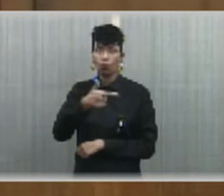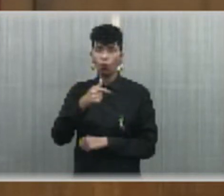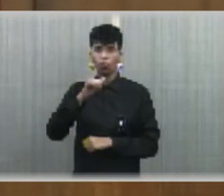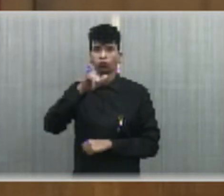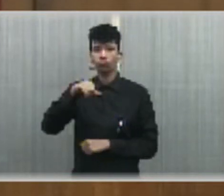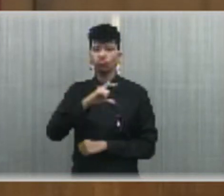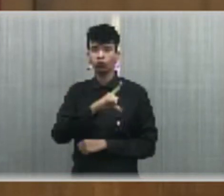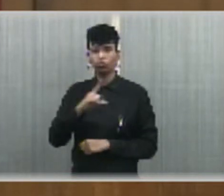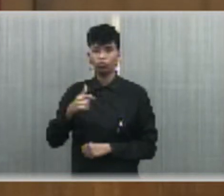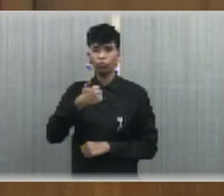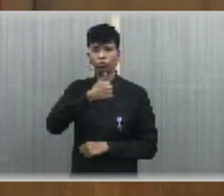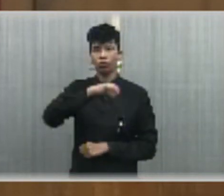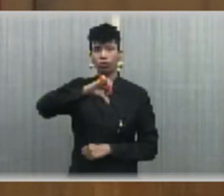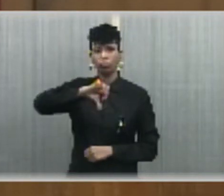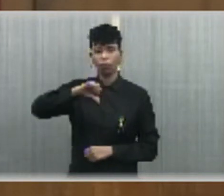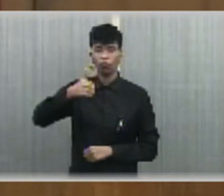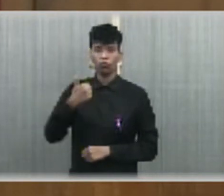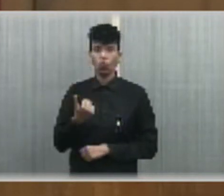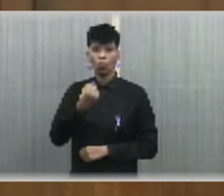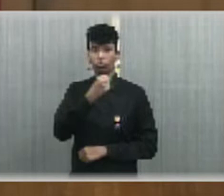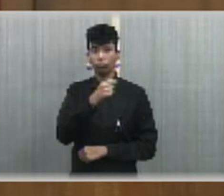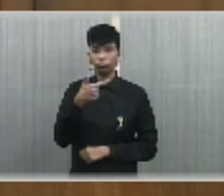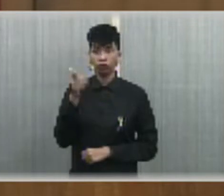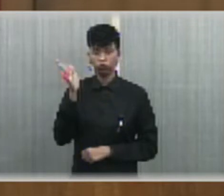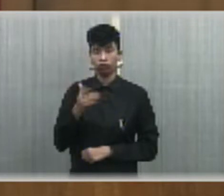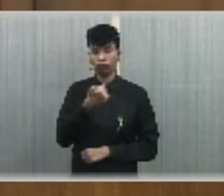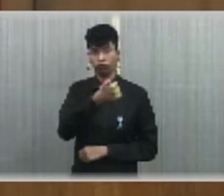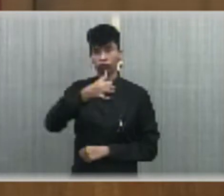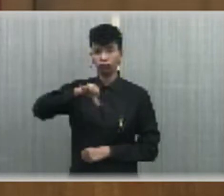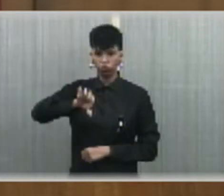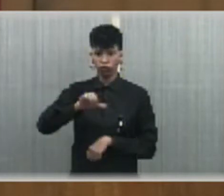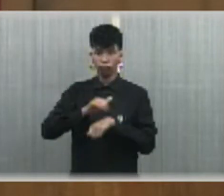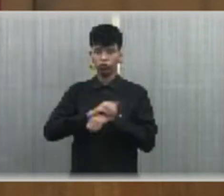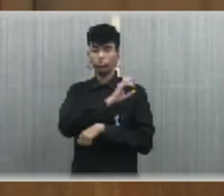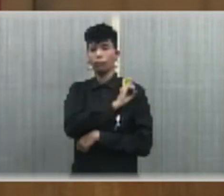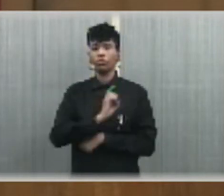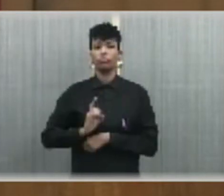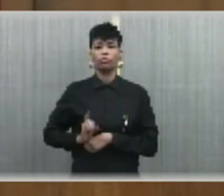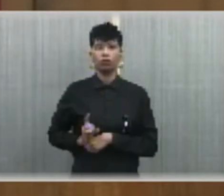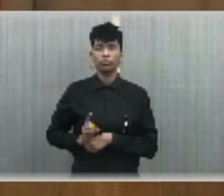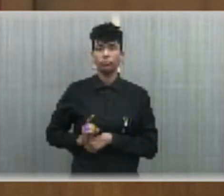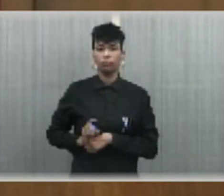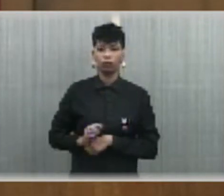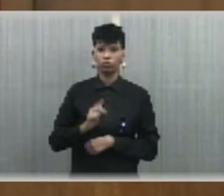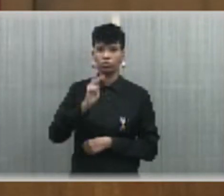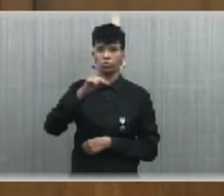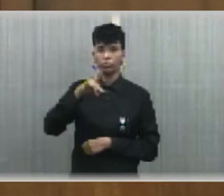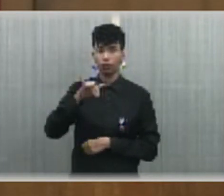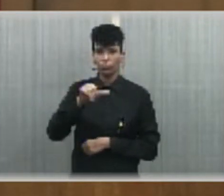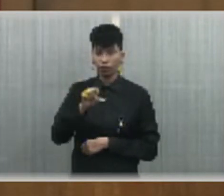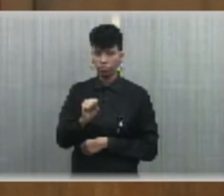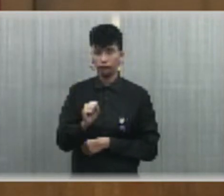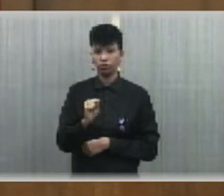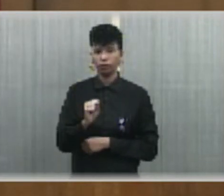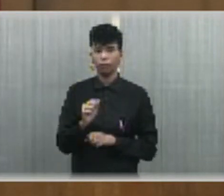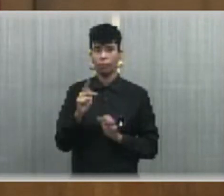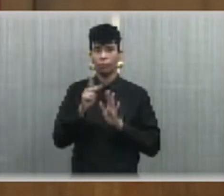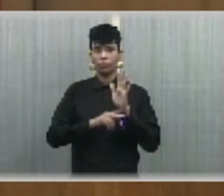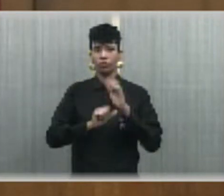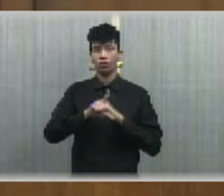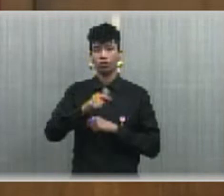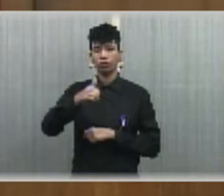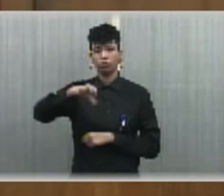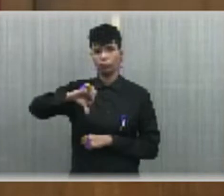de 91, e de número 82/2019, de autoria do senhor deputado Henrique Pires, processo